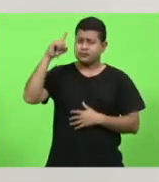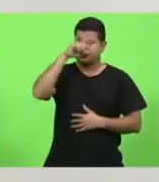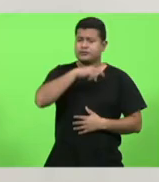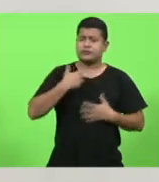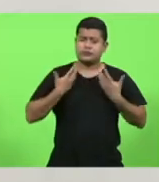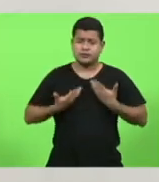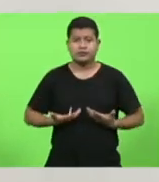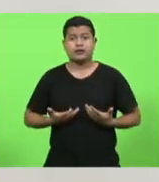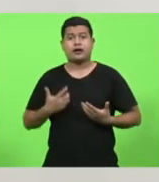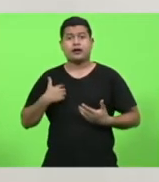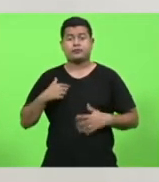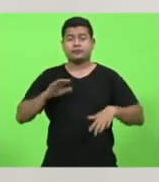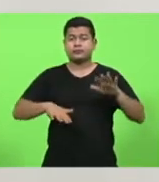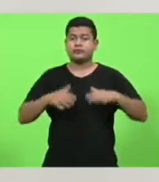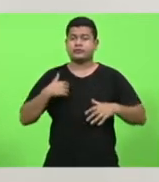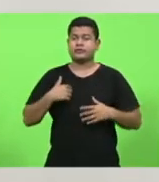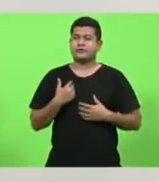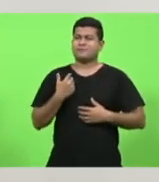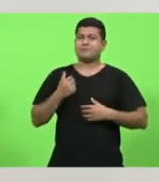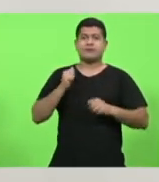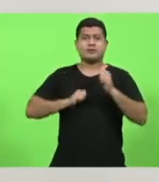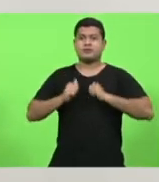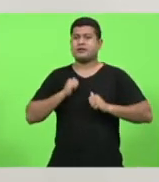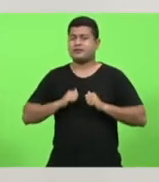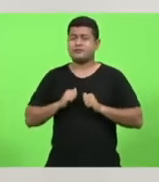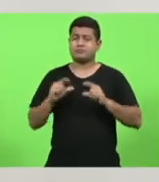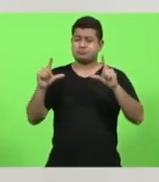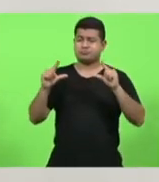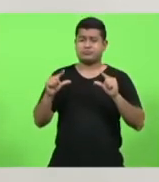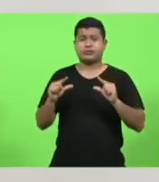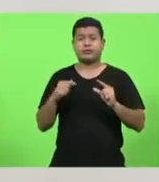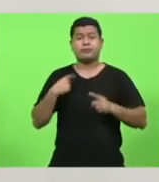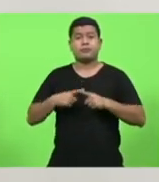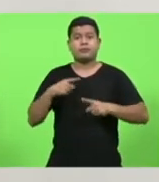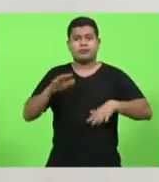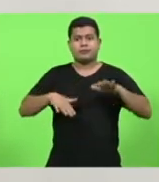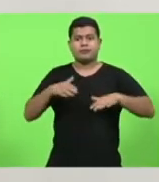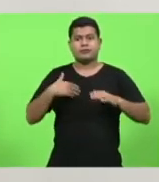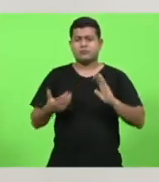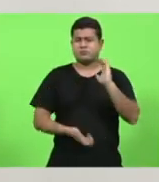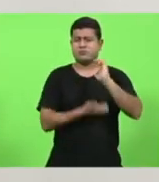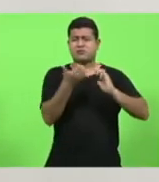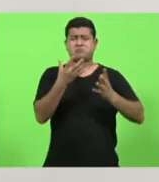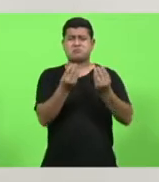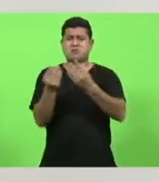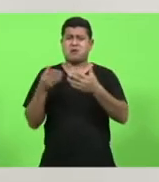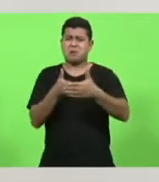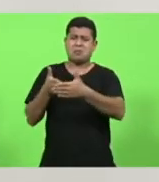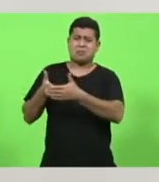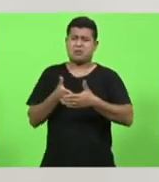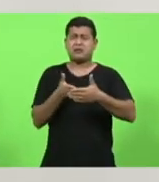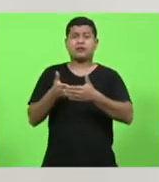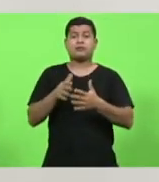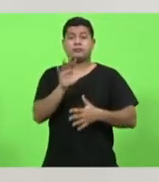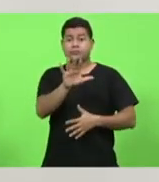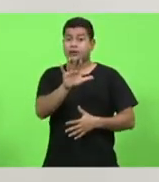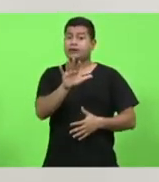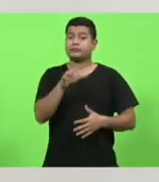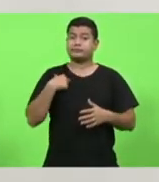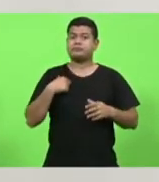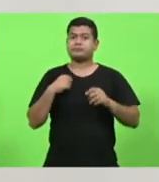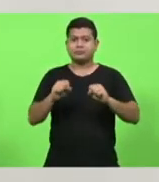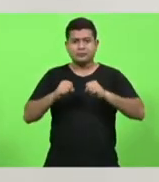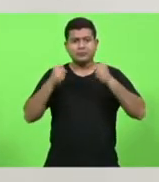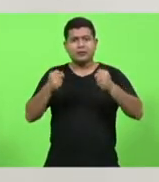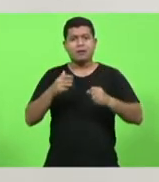inesperançoso, a esperança vai se esvairindo, porque a gente trabalha tanto e às vezes é tanto trâmite burocrático, mas para firmar esse, né, esse trabalho, não só meu, mas